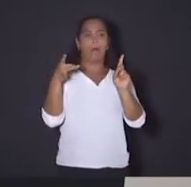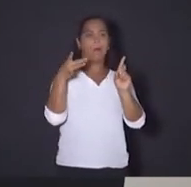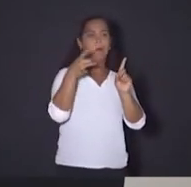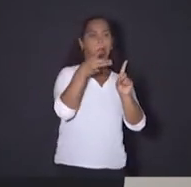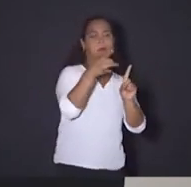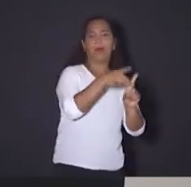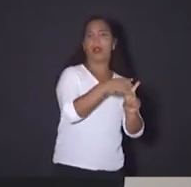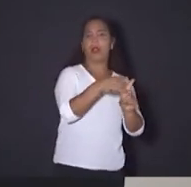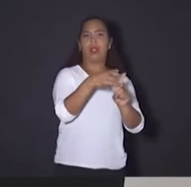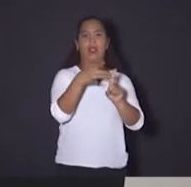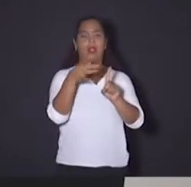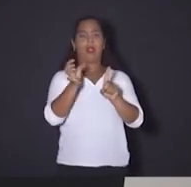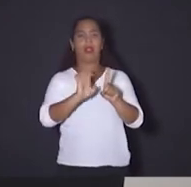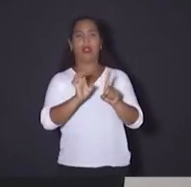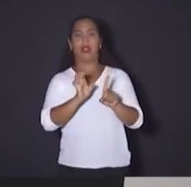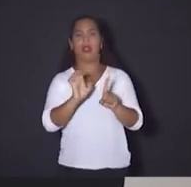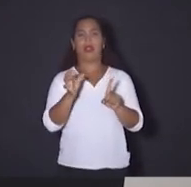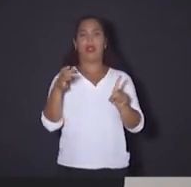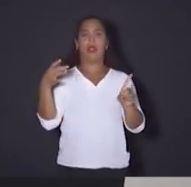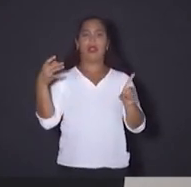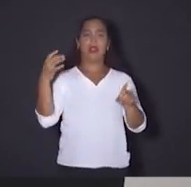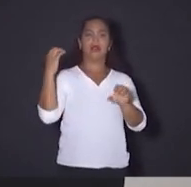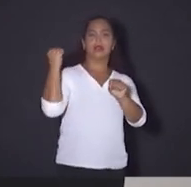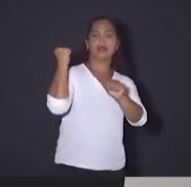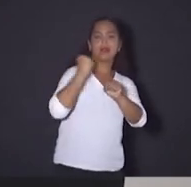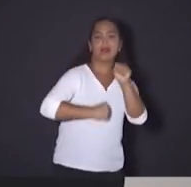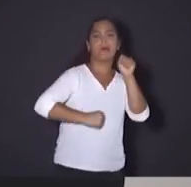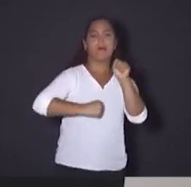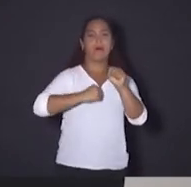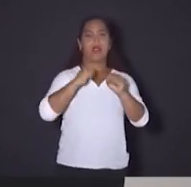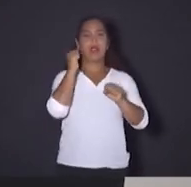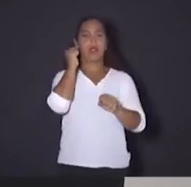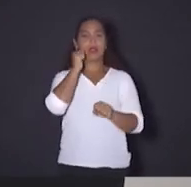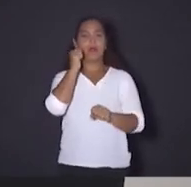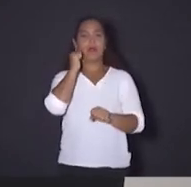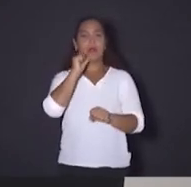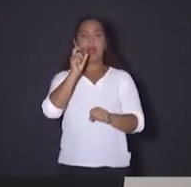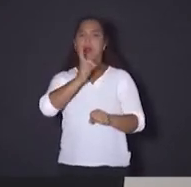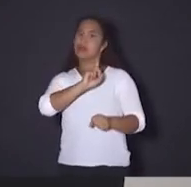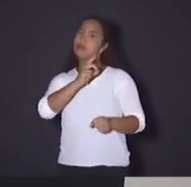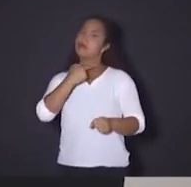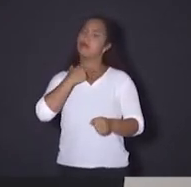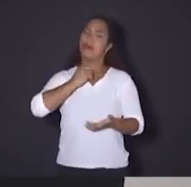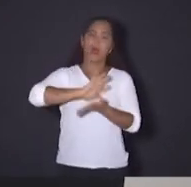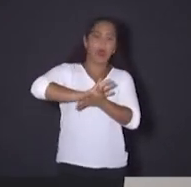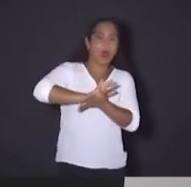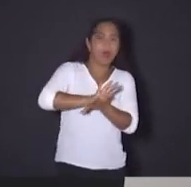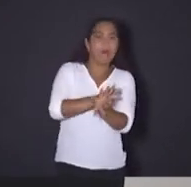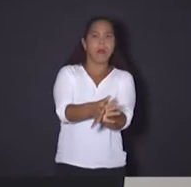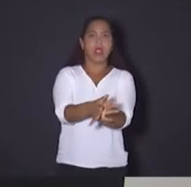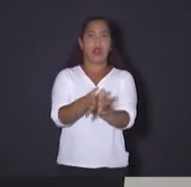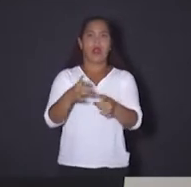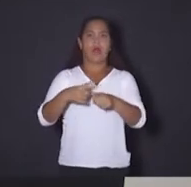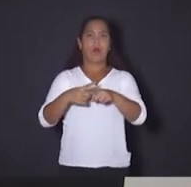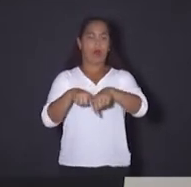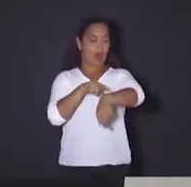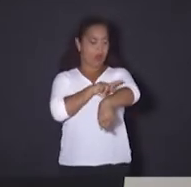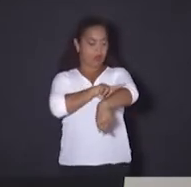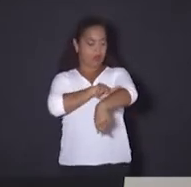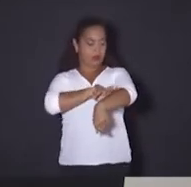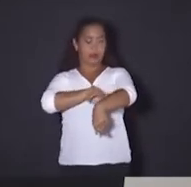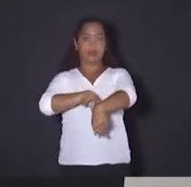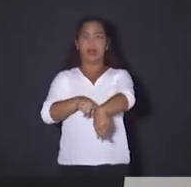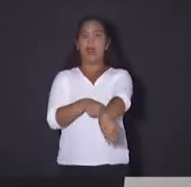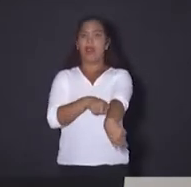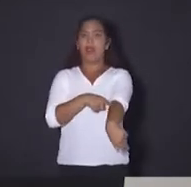não se mata mulheres não se humilha pessoas por causa dos seus traços étnicos por causa da